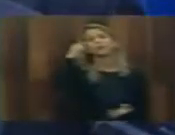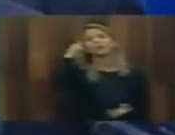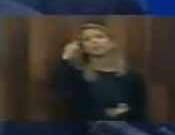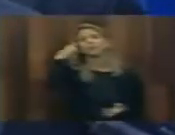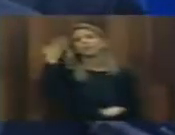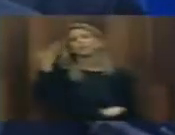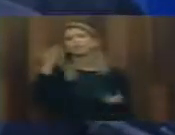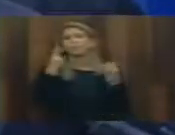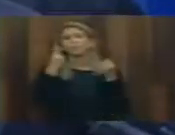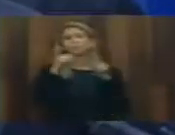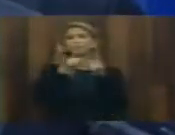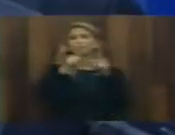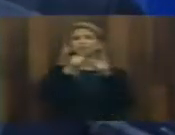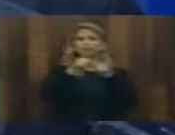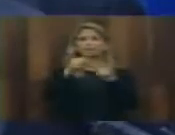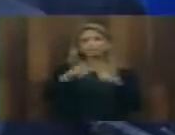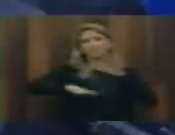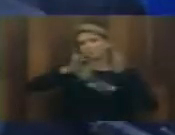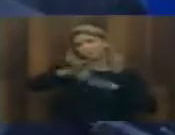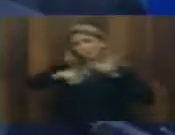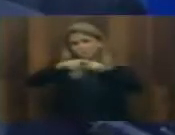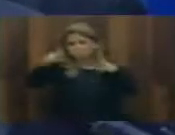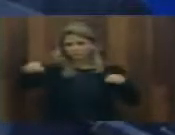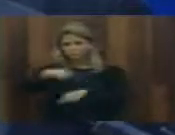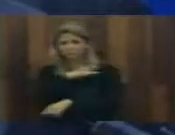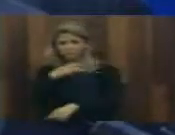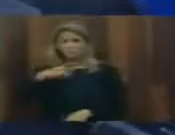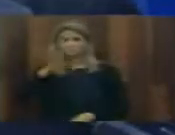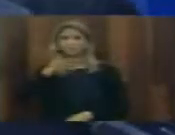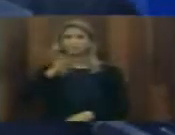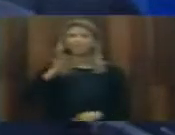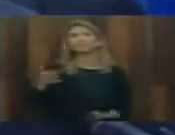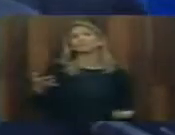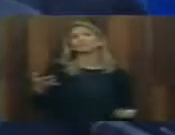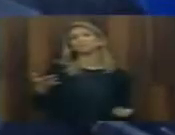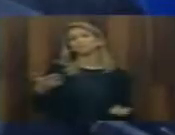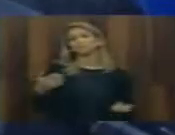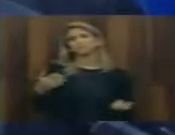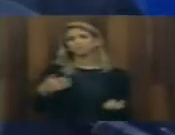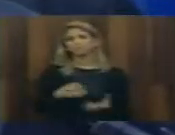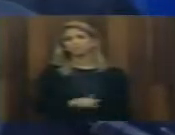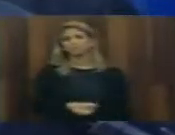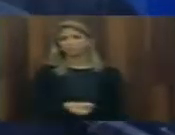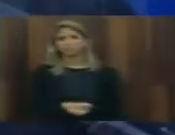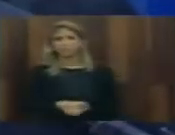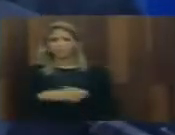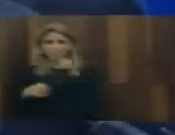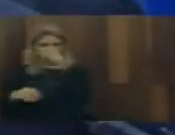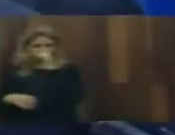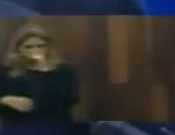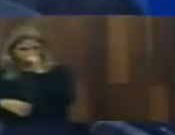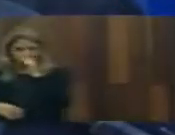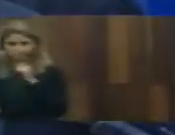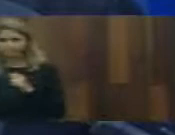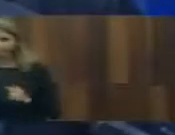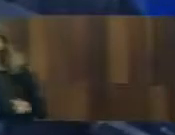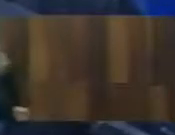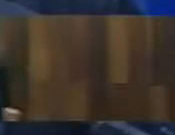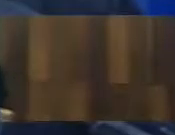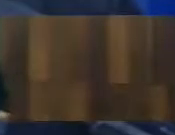hospital, ser um posto de saúde avançado. Trocaram o comando